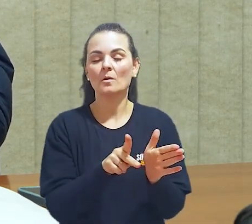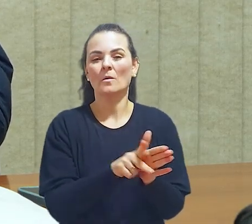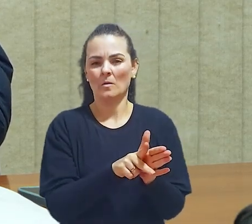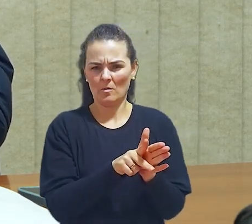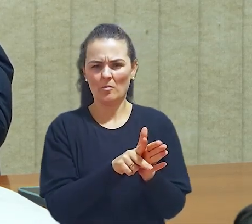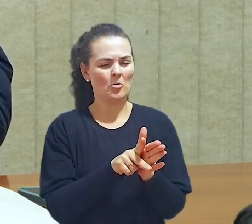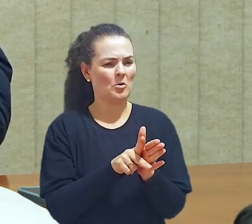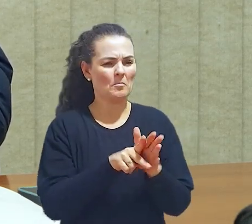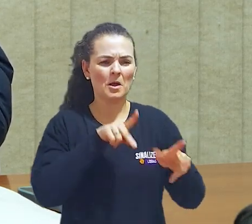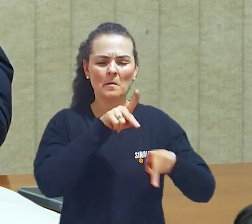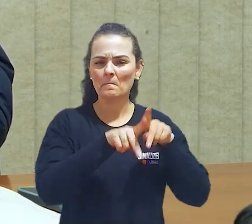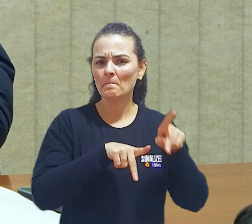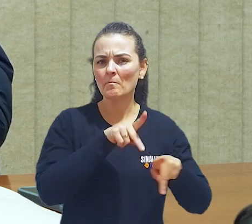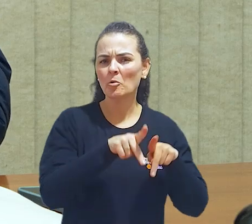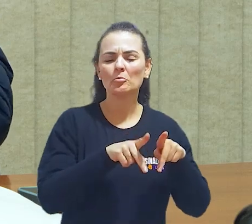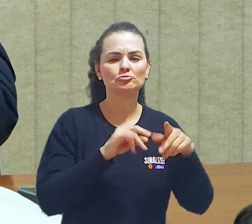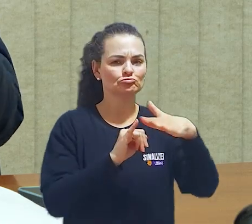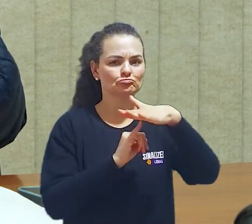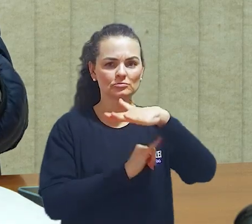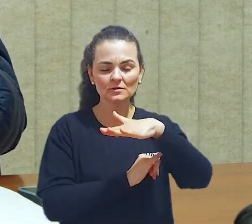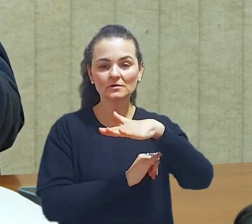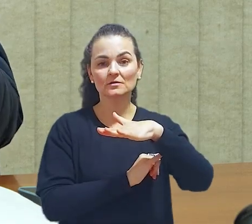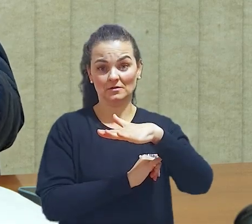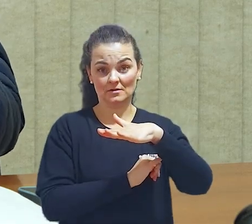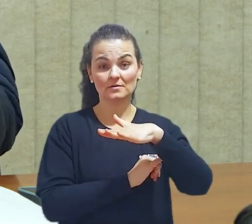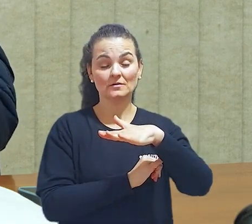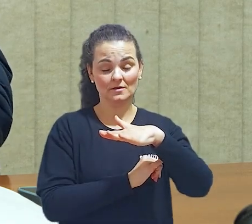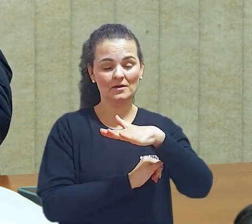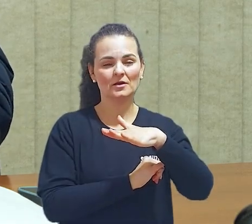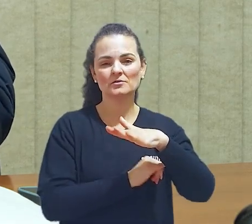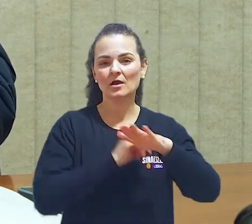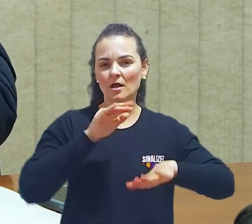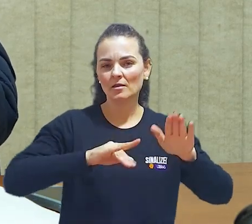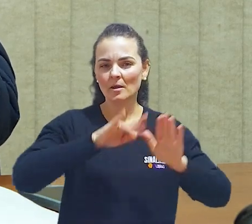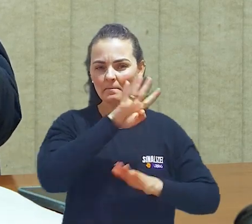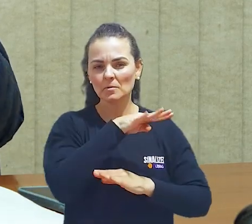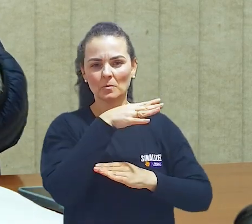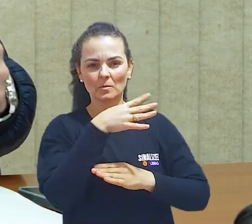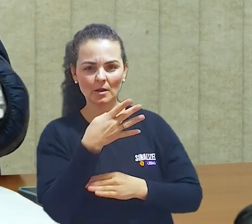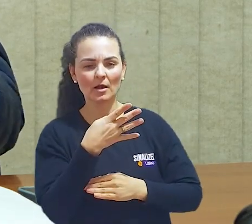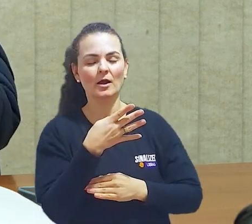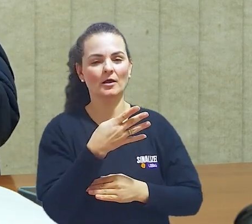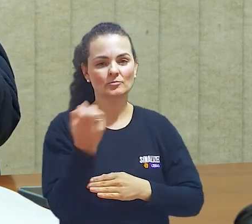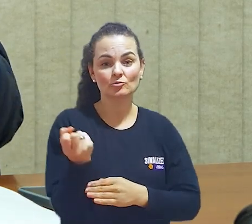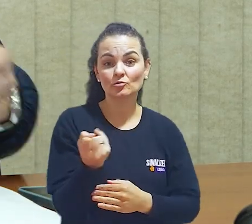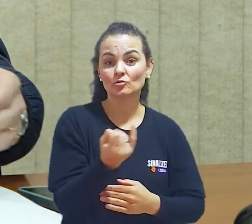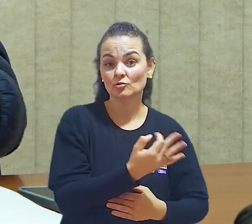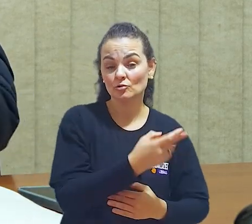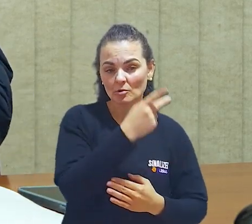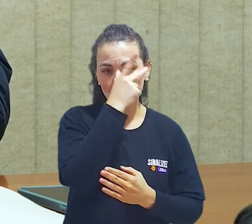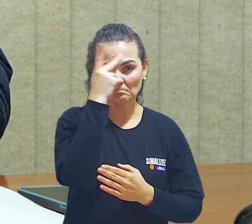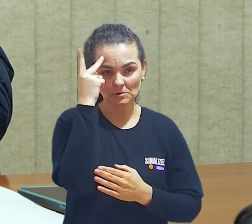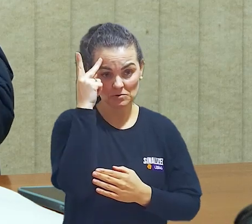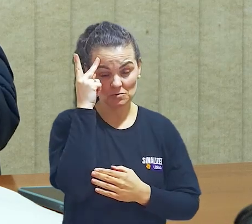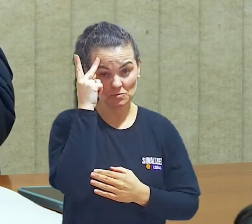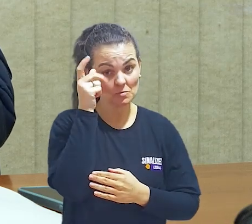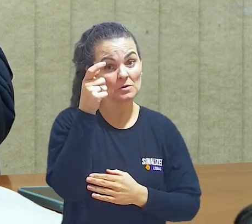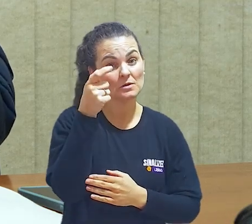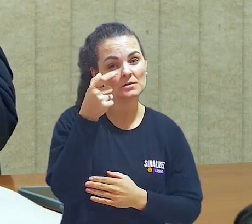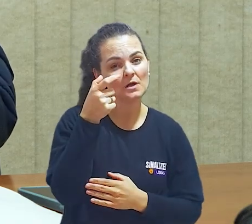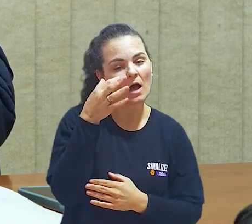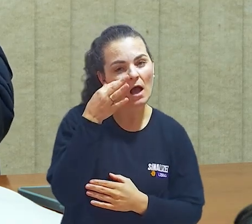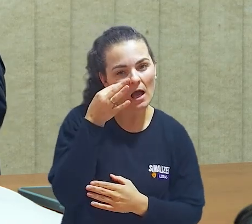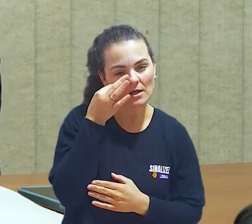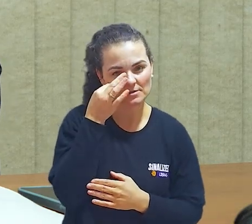própria população ou entidades, através do plenário acessível, com bastante número de cadeiras, enfim, para que possa